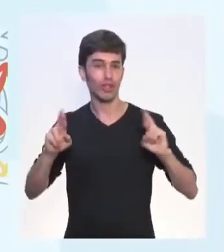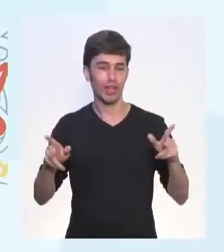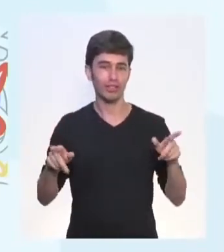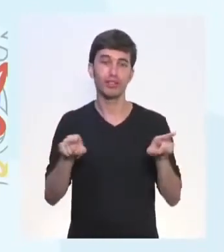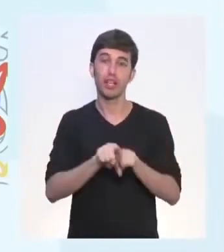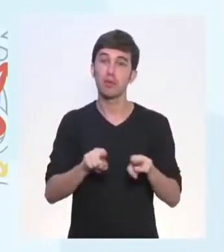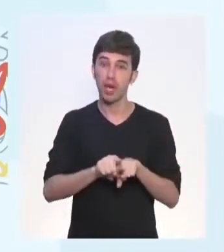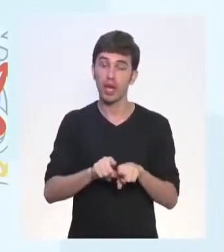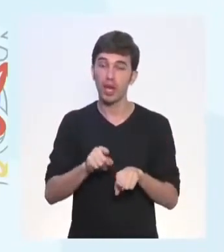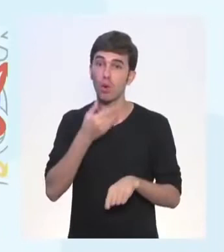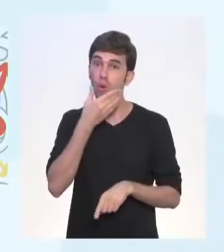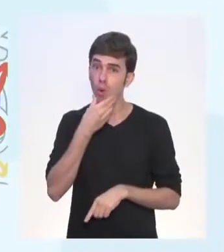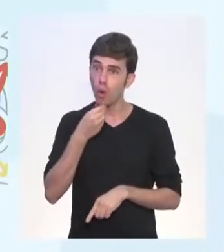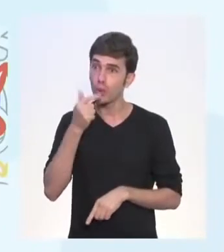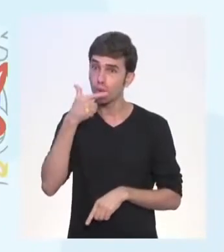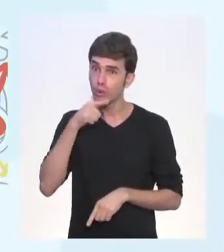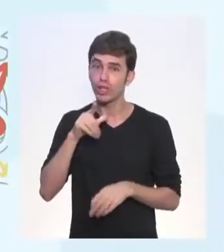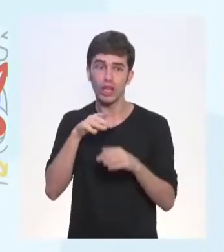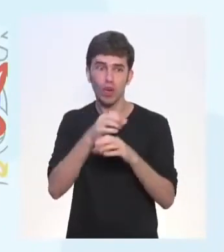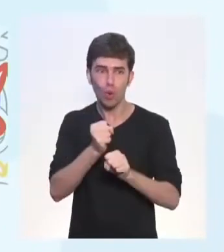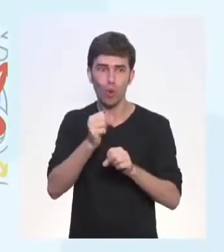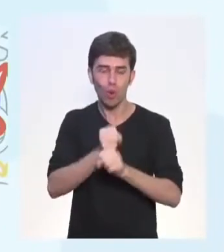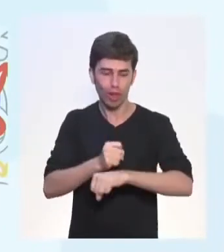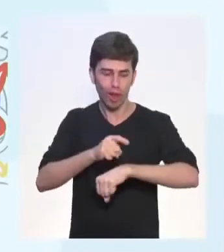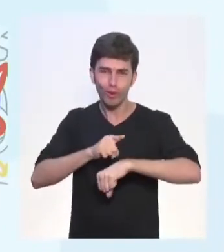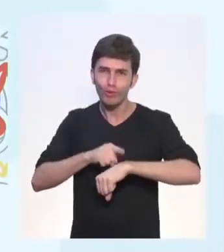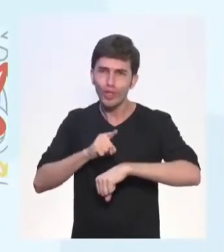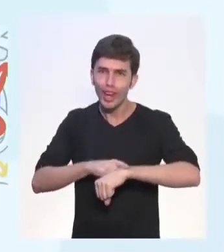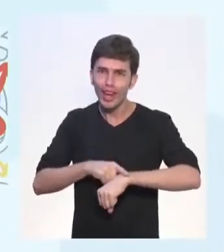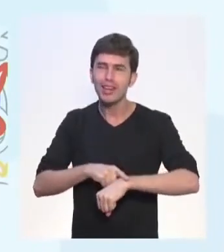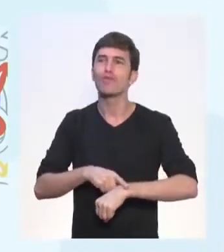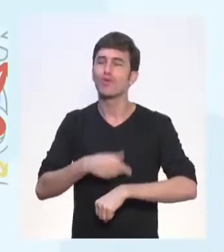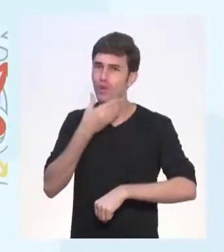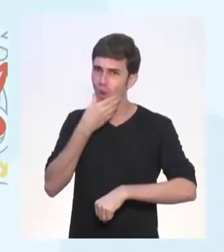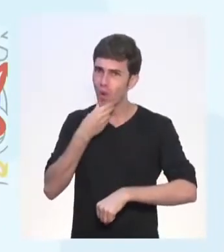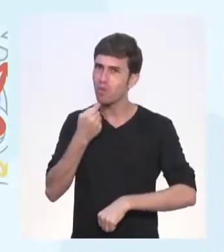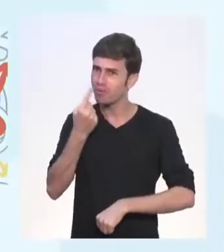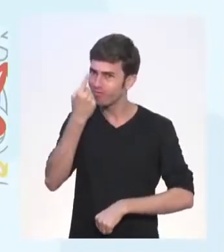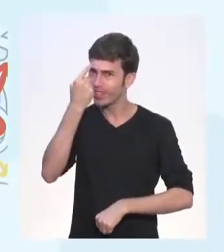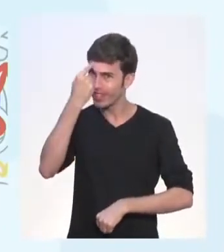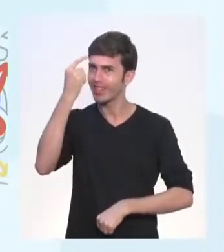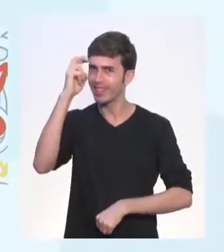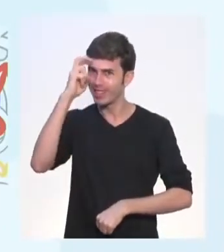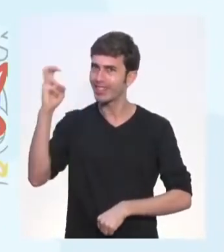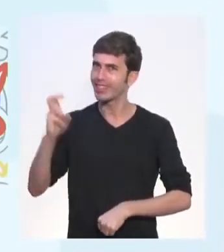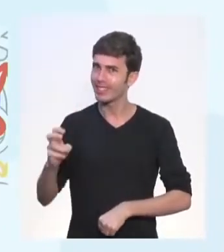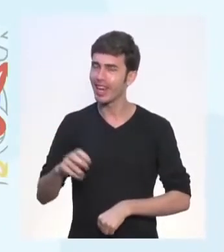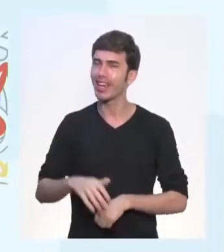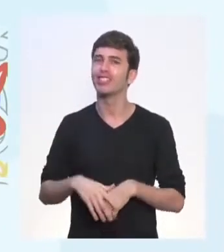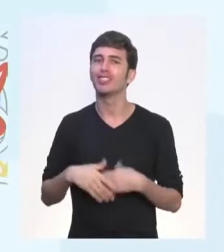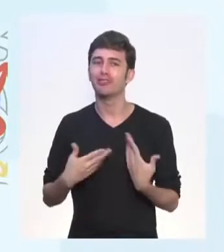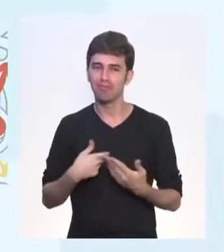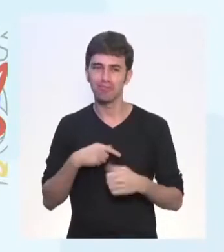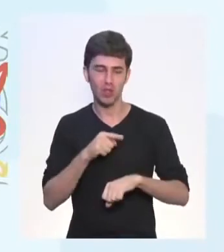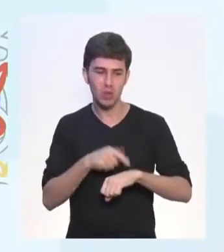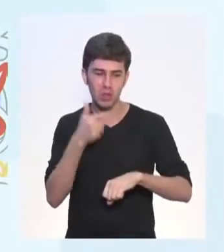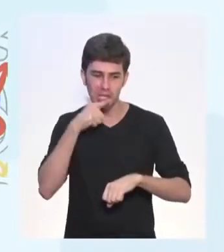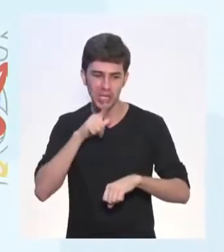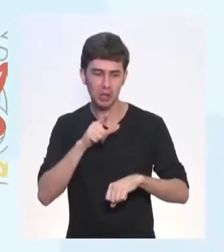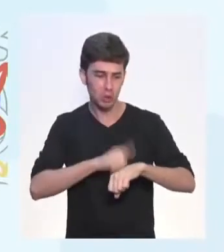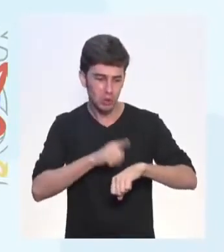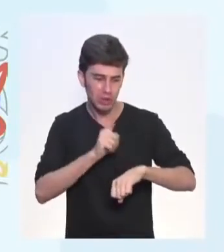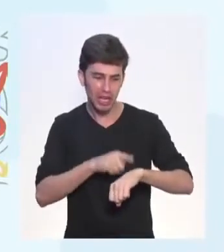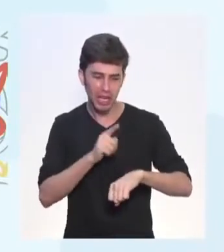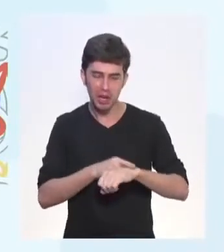bicho danado, né, cara? Exato. Você conseguiu medir o tempo. Isso é incrível. Eu acho uma das coisas mais fascinantes que tem essa ideia